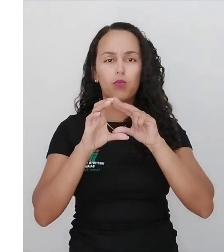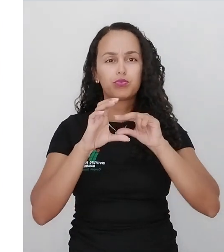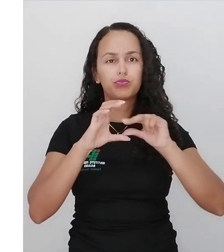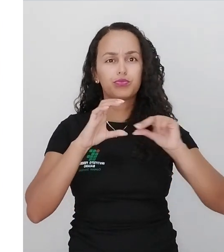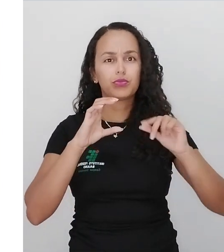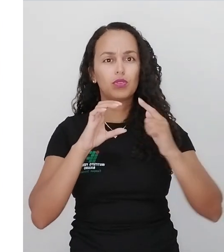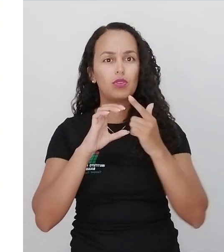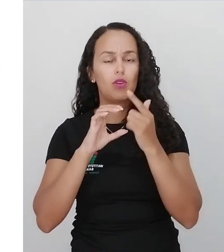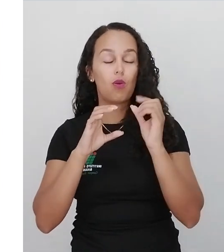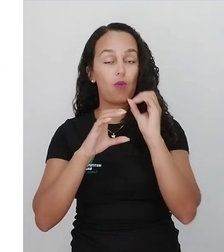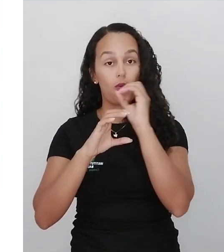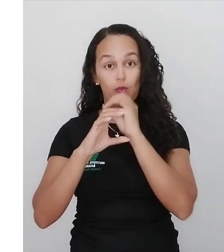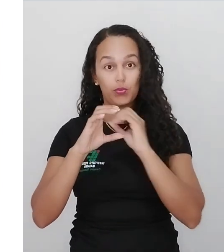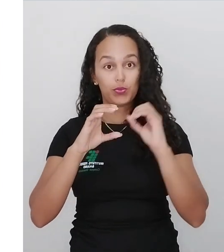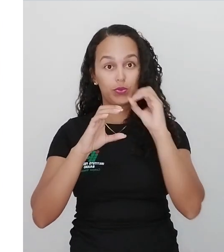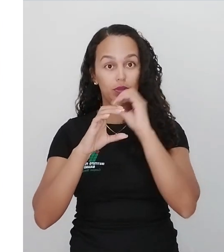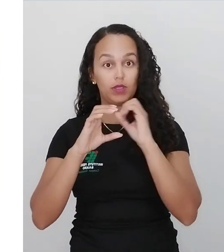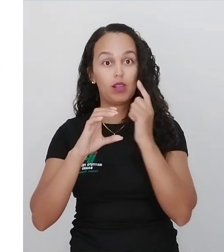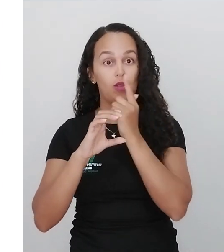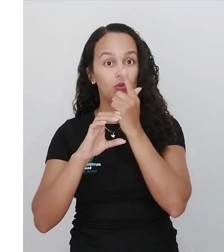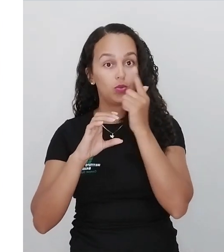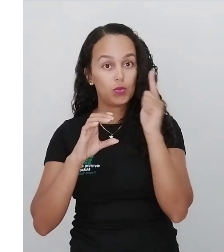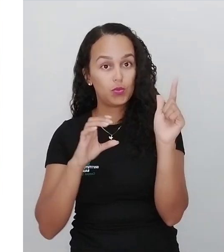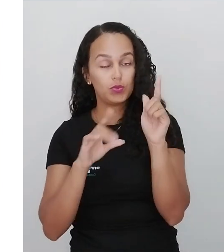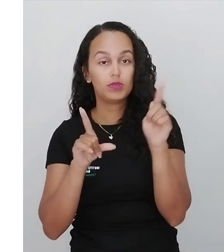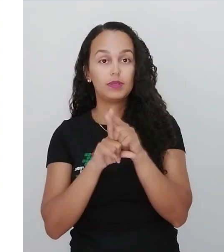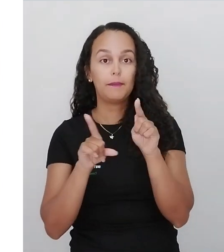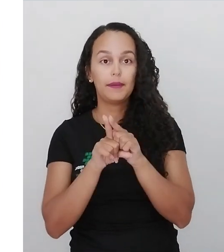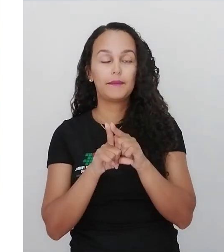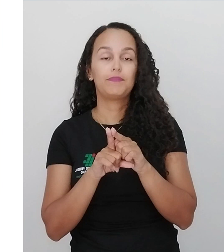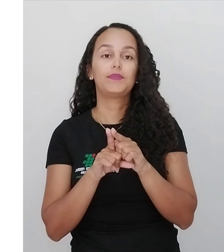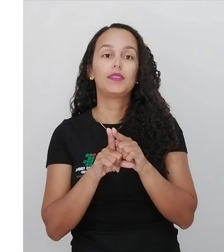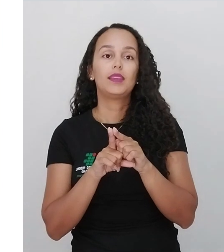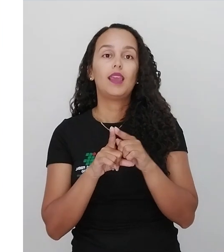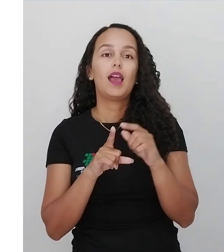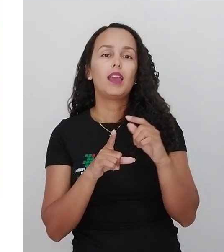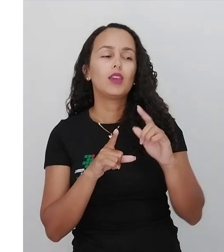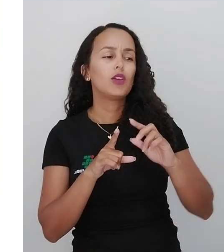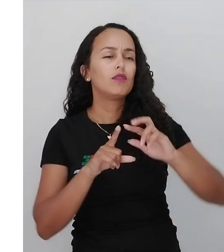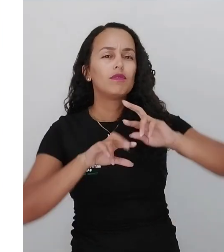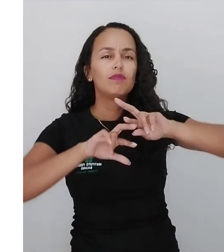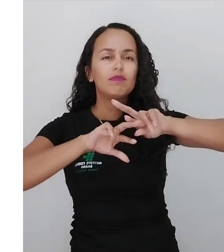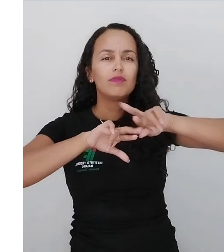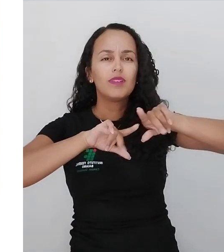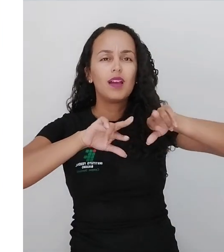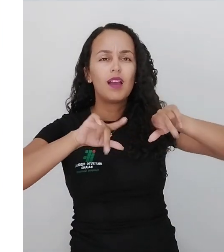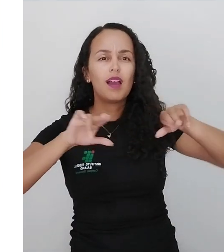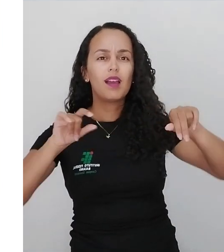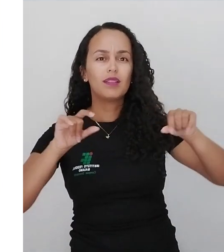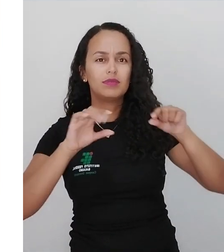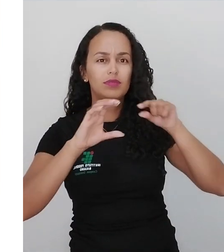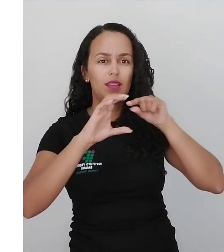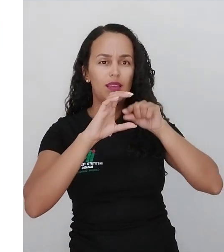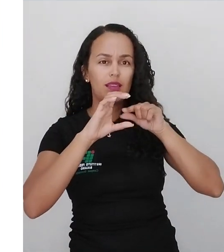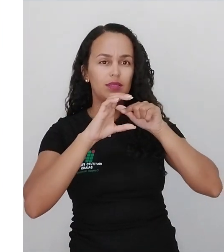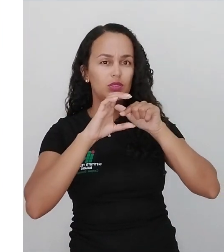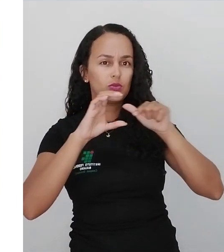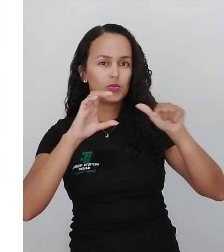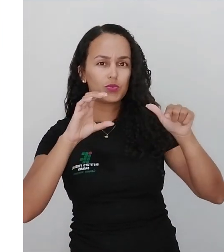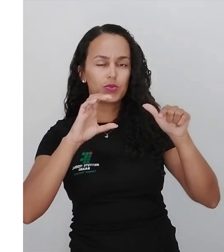seres procariontes menores, que seriam o cloroplasto e a mitocôndria. Aqueles que ingeriram